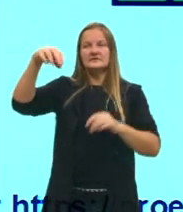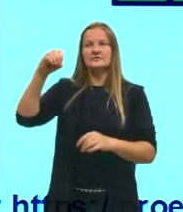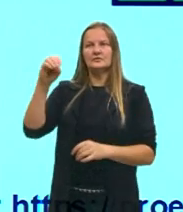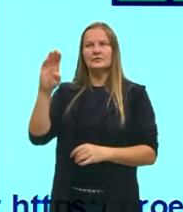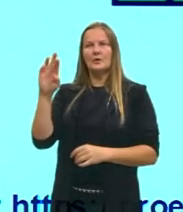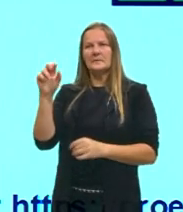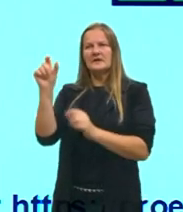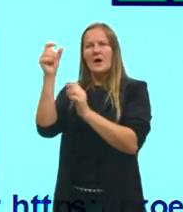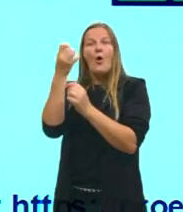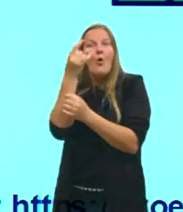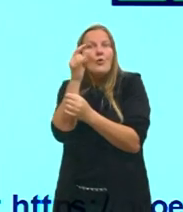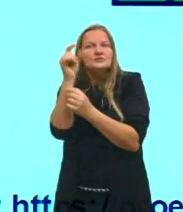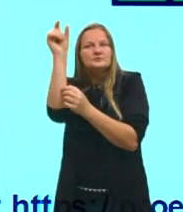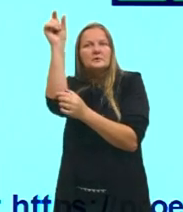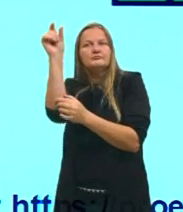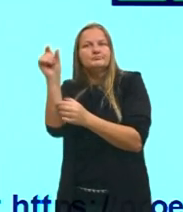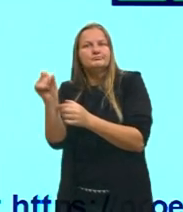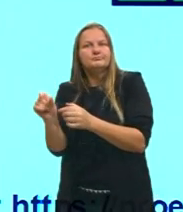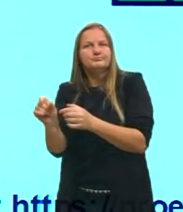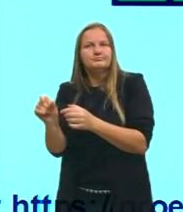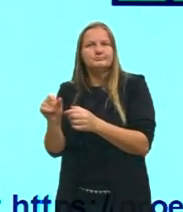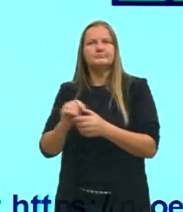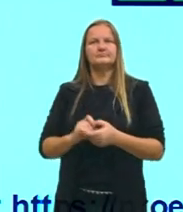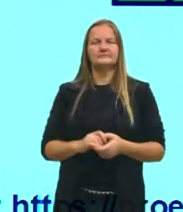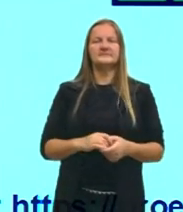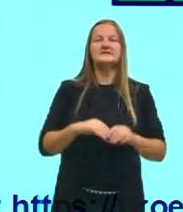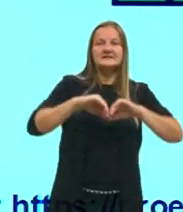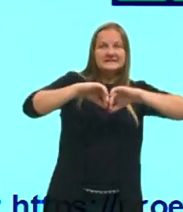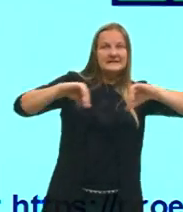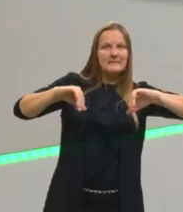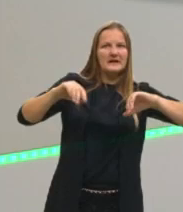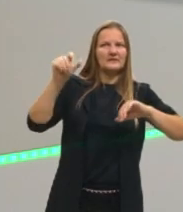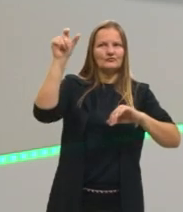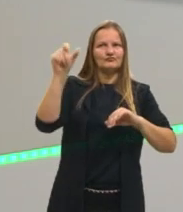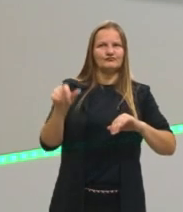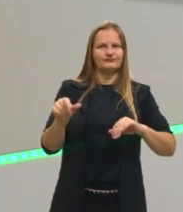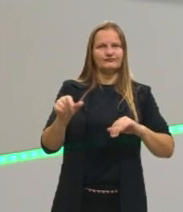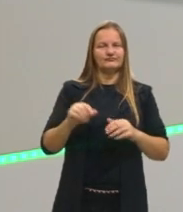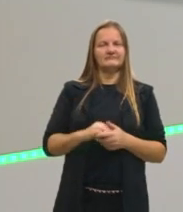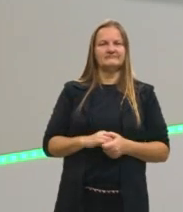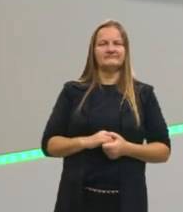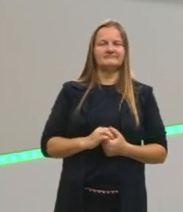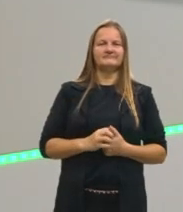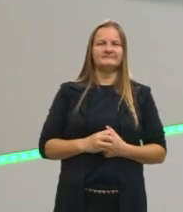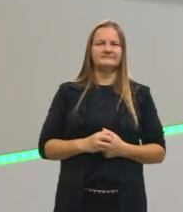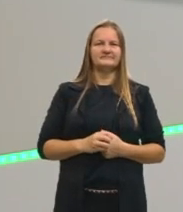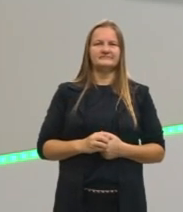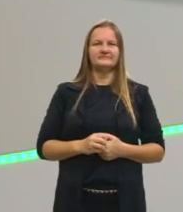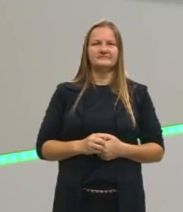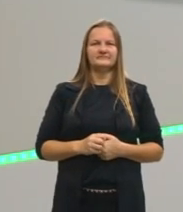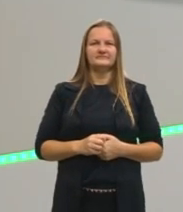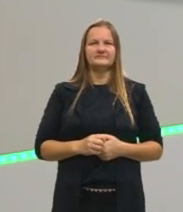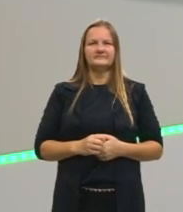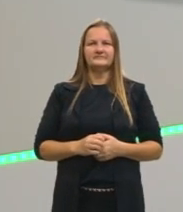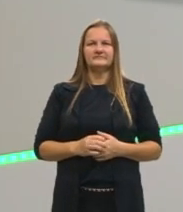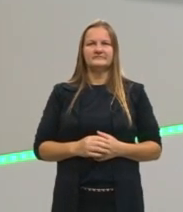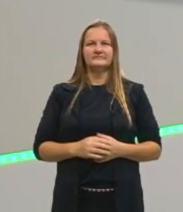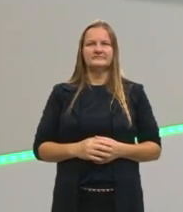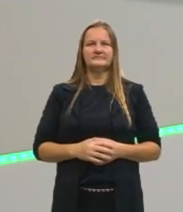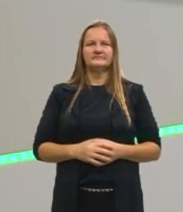do octeto Ali completinho são os elementos químicos estão separados ali da sua distribuição eletrônica está completa